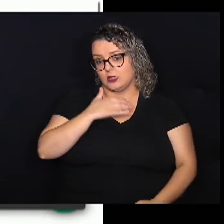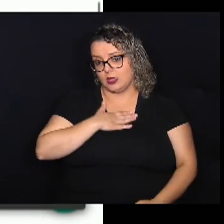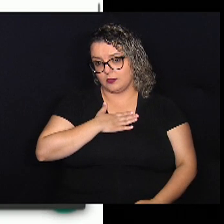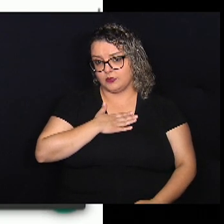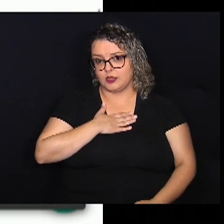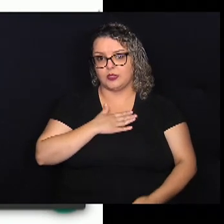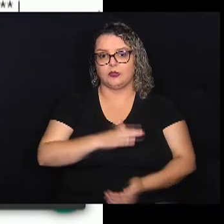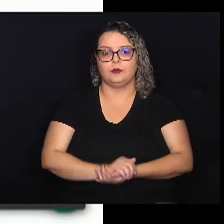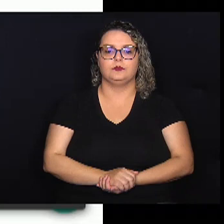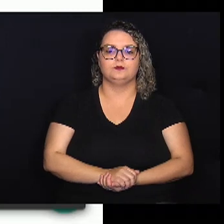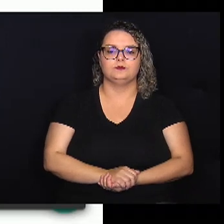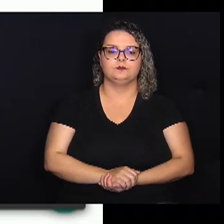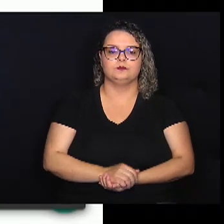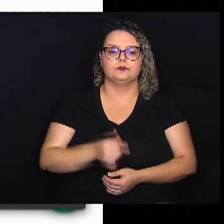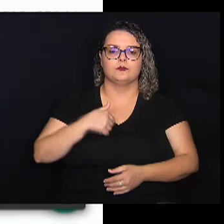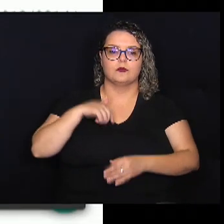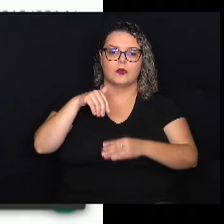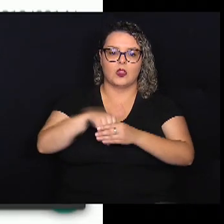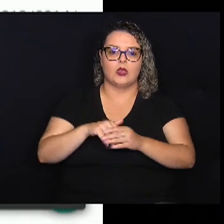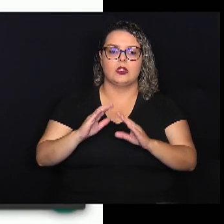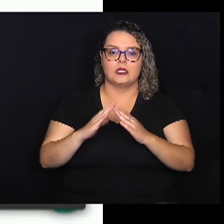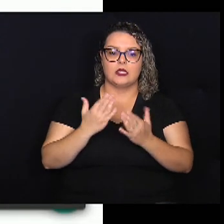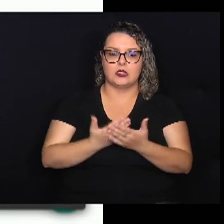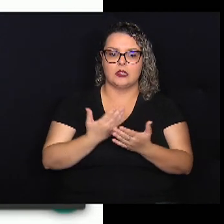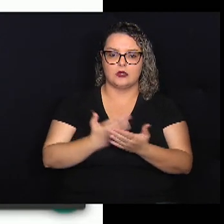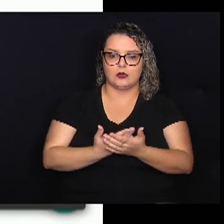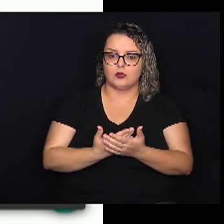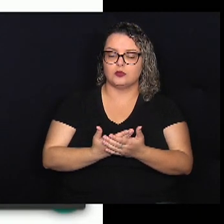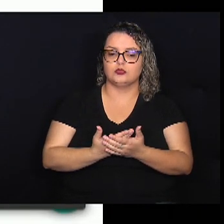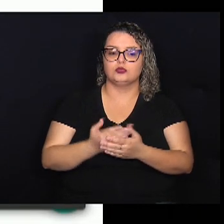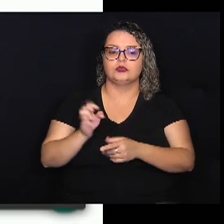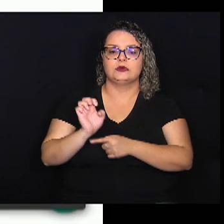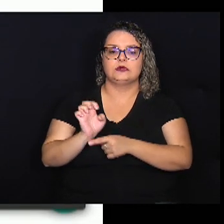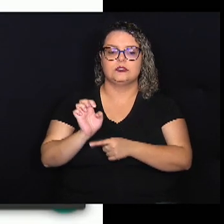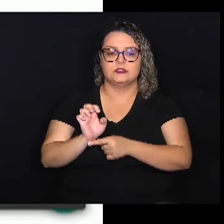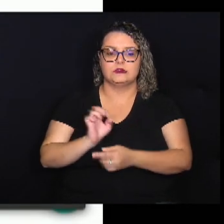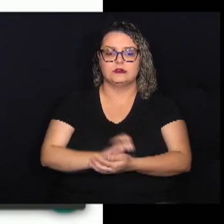escola. Olha, eu voto na escola estadual